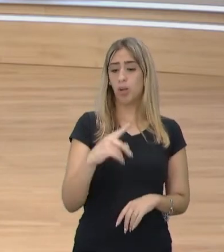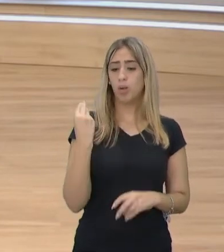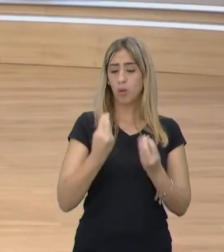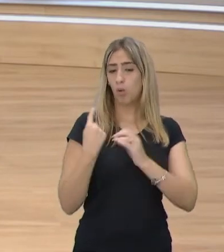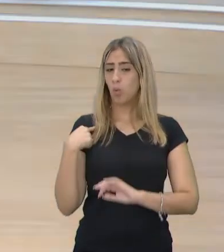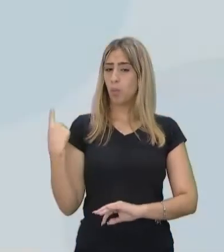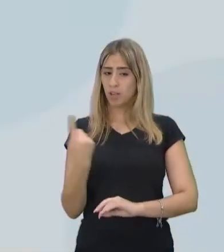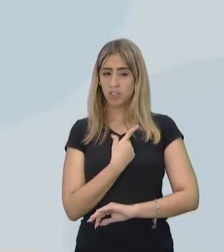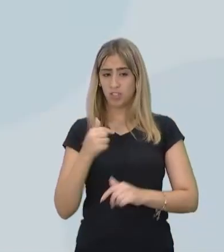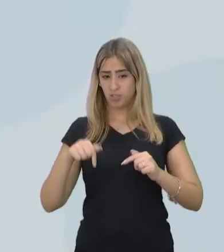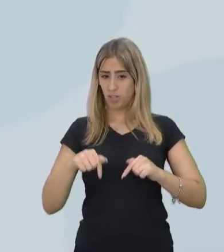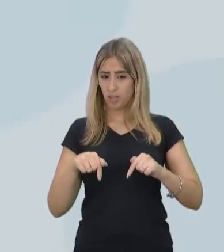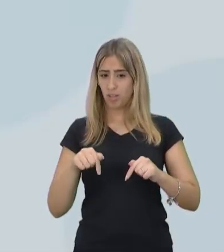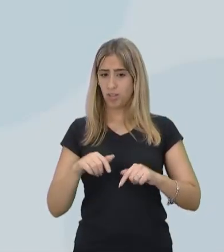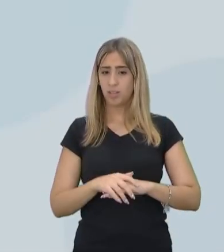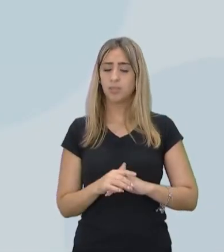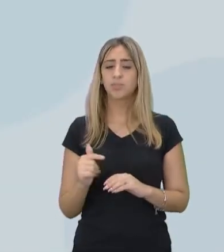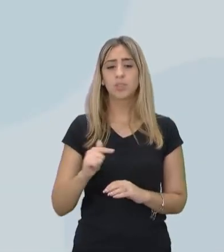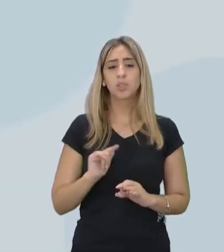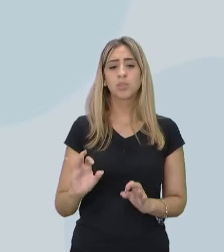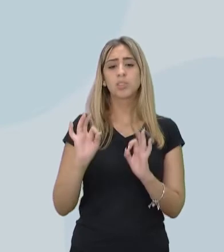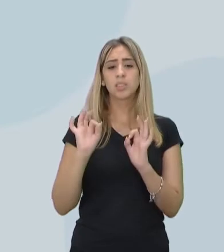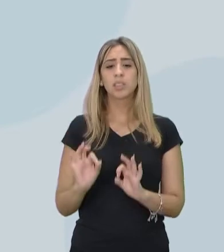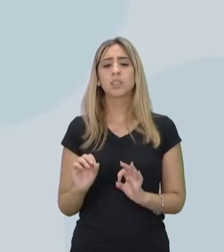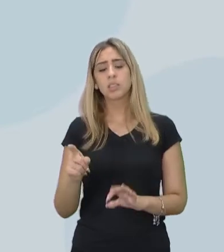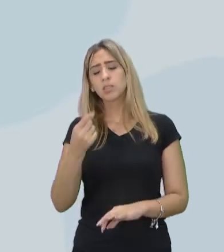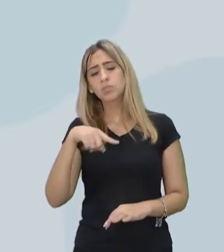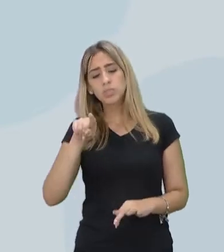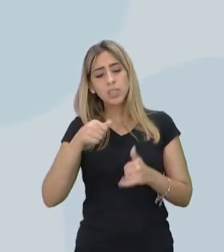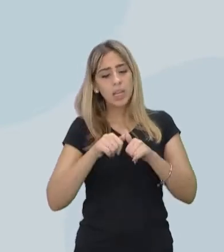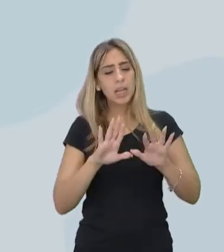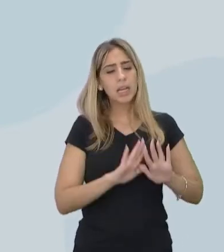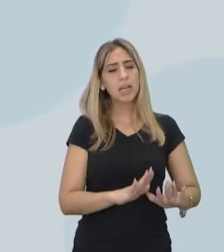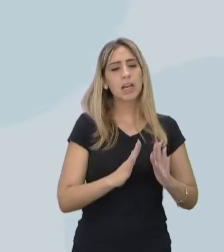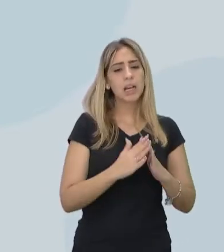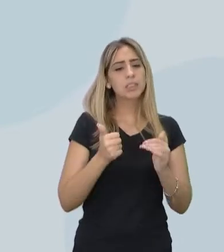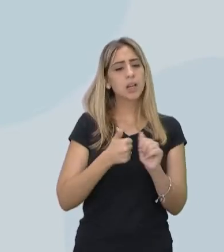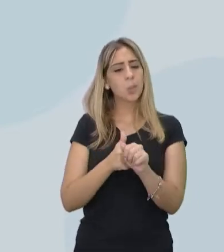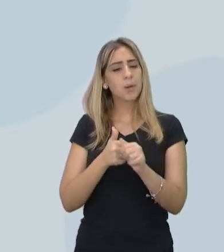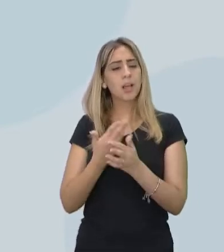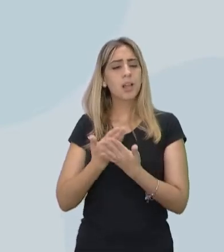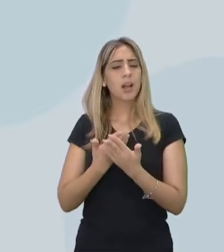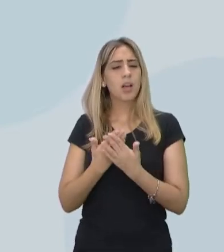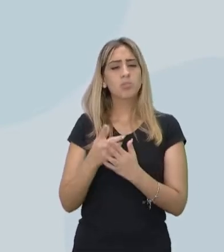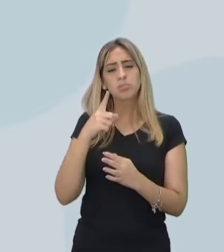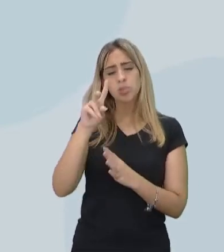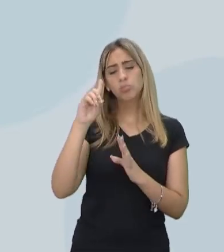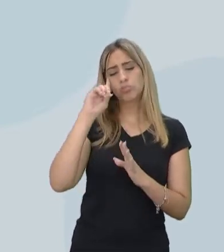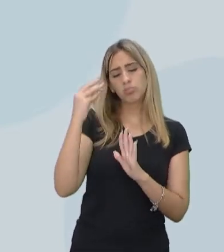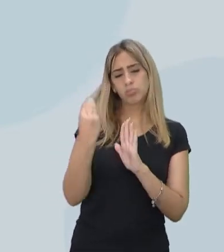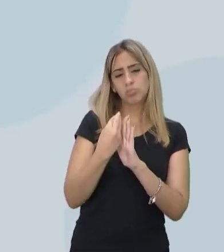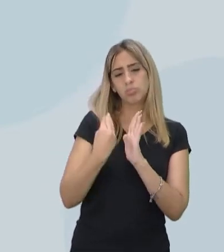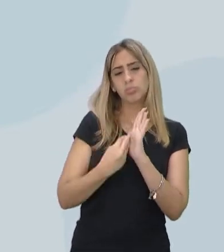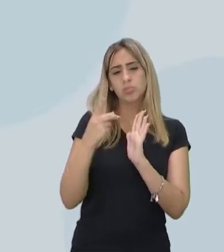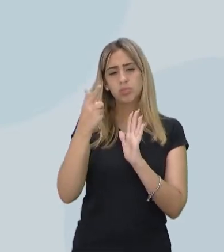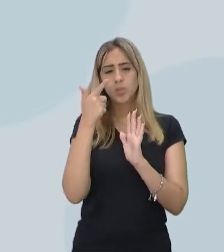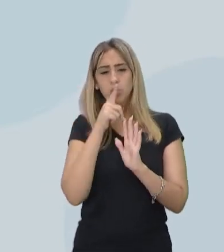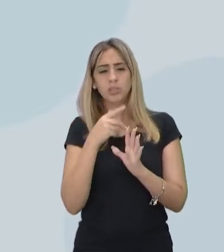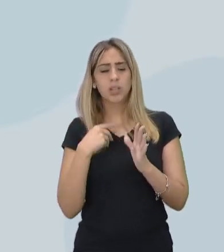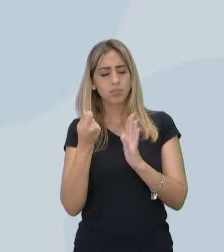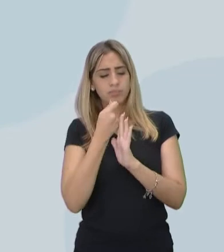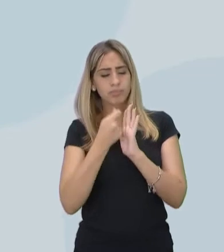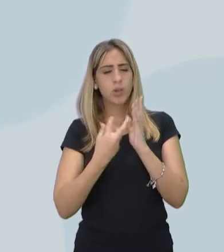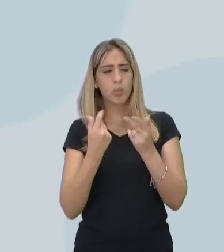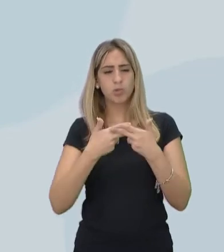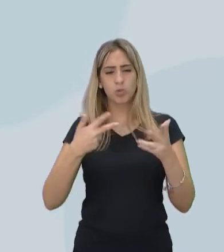a gente aqui, eu tenho certeza que você que está em casa aí acompanhando essa aula com o seu diário de bordo, você também consegue anotar um